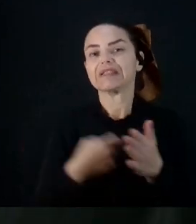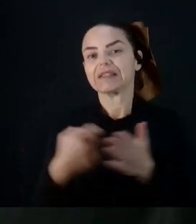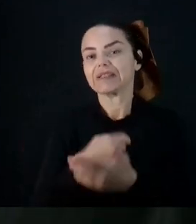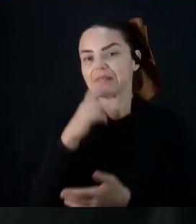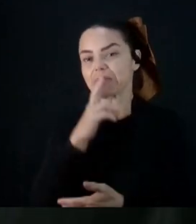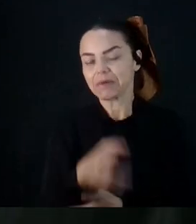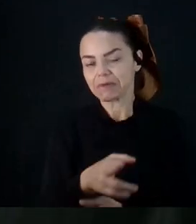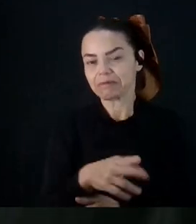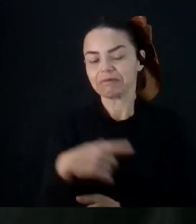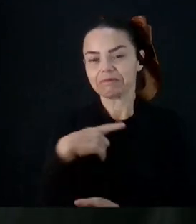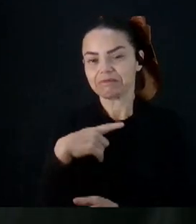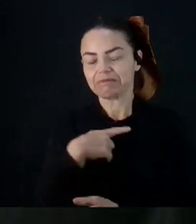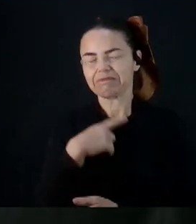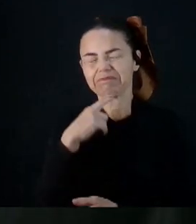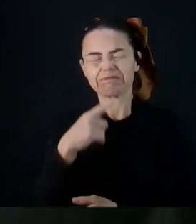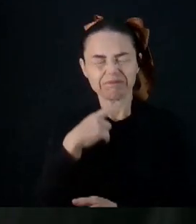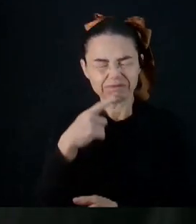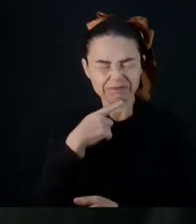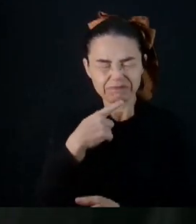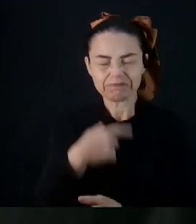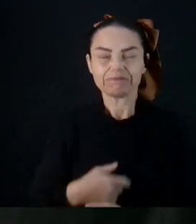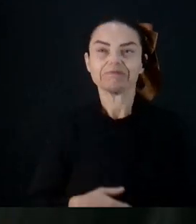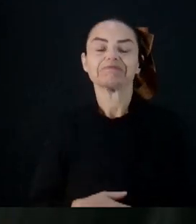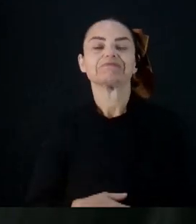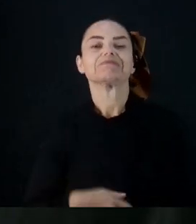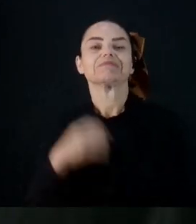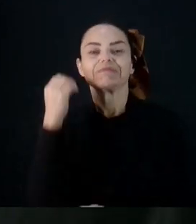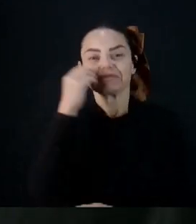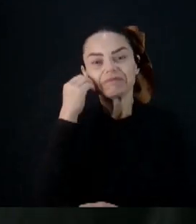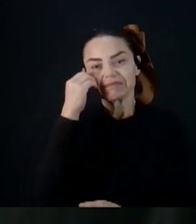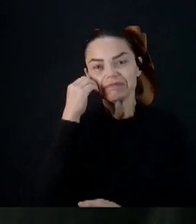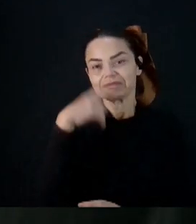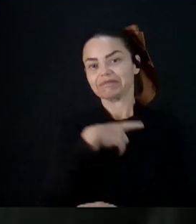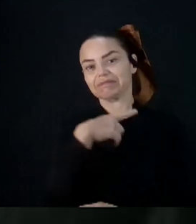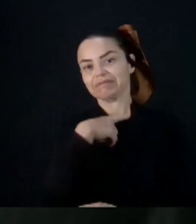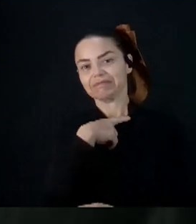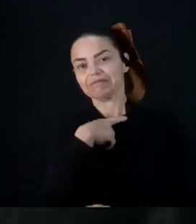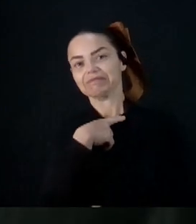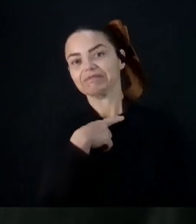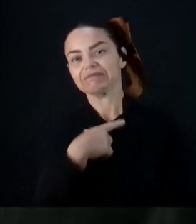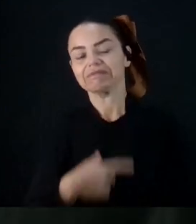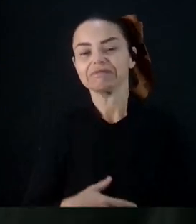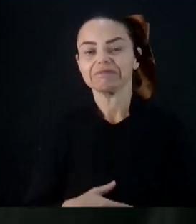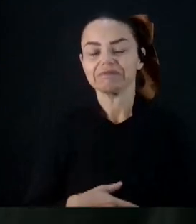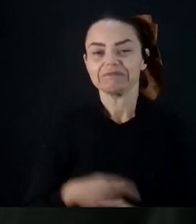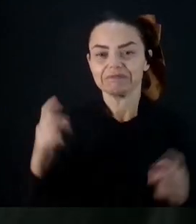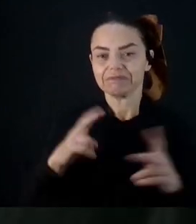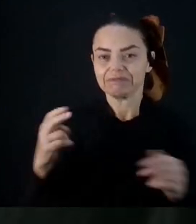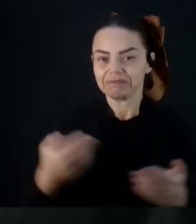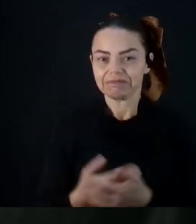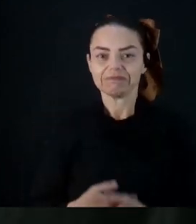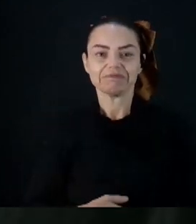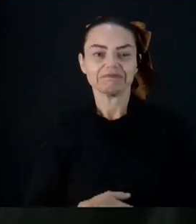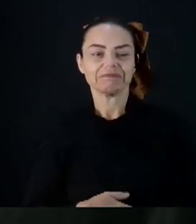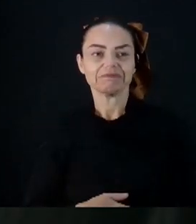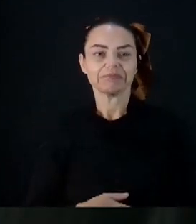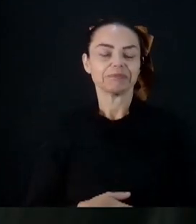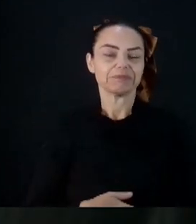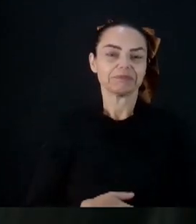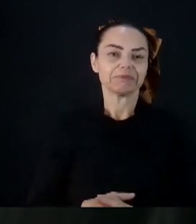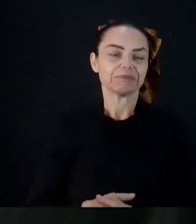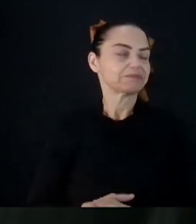tem, se tem dúvida, se tem alguma experiência que passou referente ao nosso assunto de hoje. Pode colocar na tela, produção, por favor, a